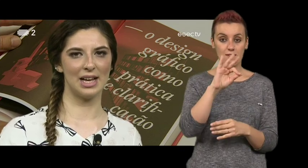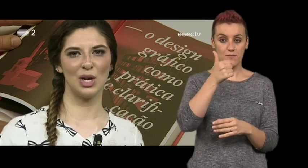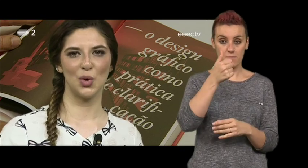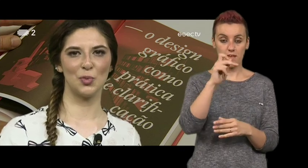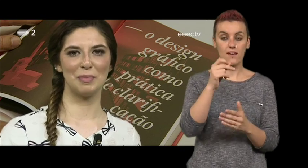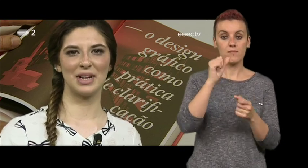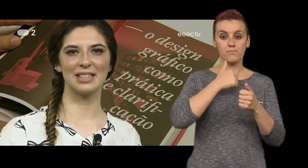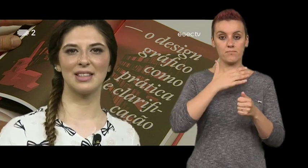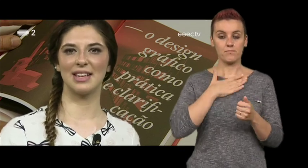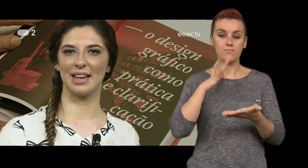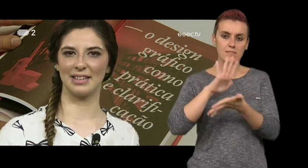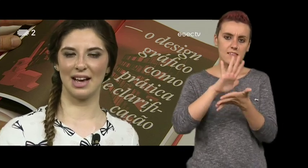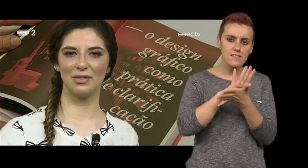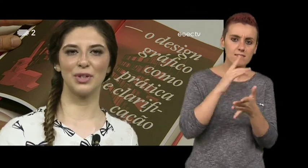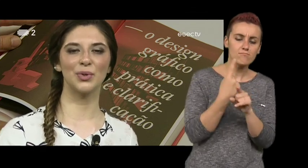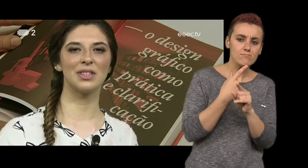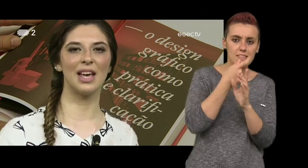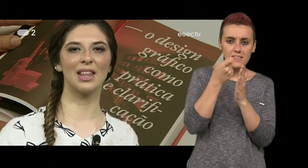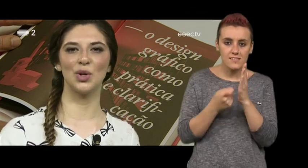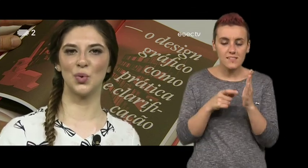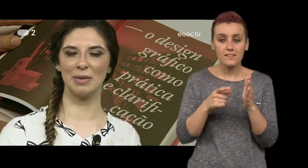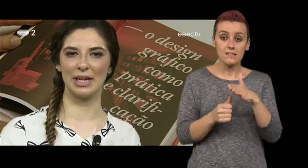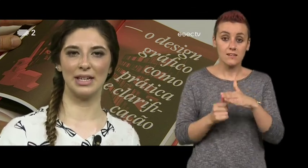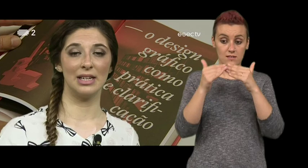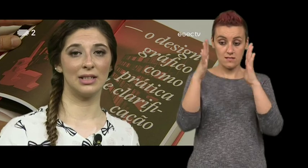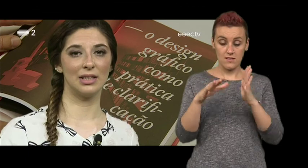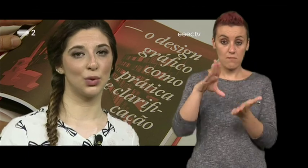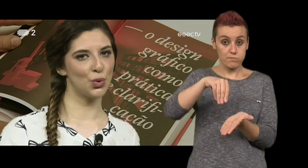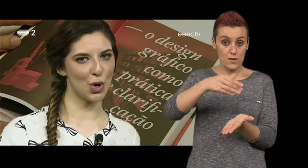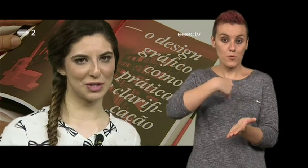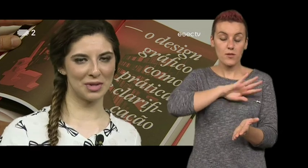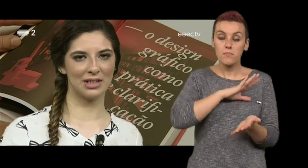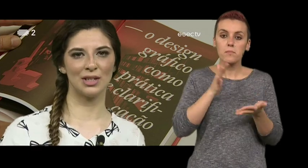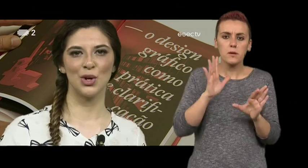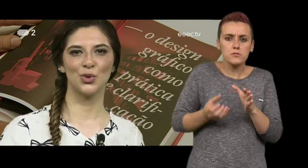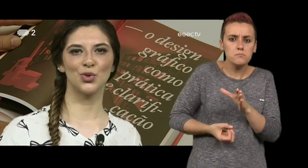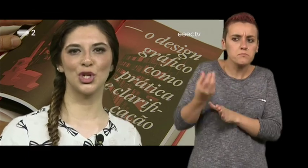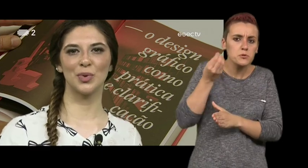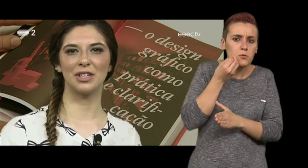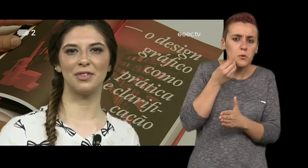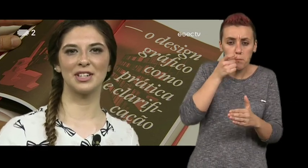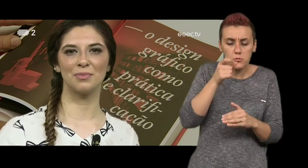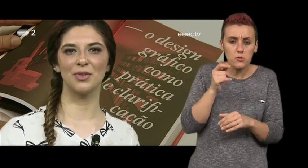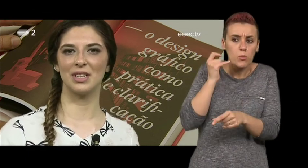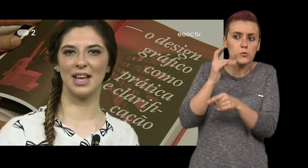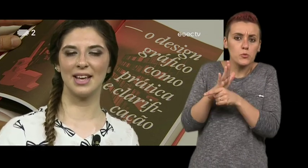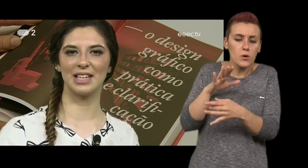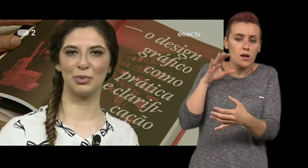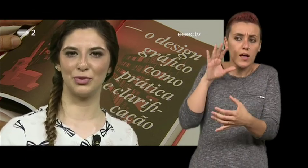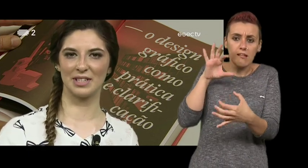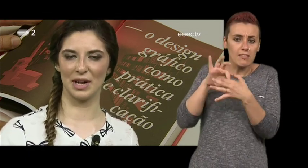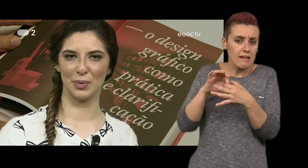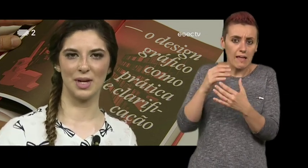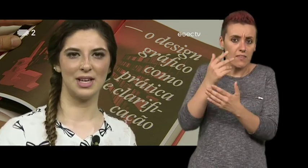FBA, uma empresa de design gráfico sediada em Coimbra, que, curiosamente, surgiu através de mãos alheias